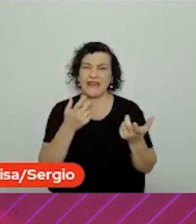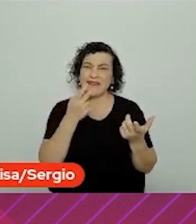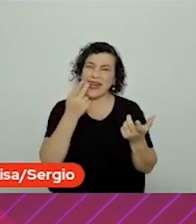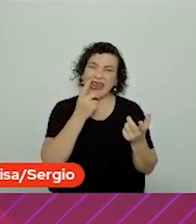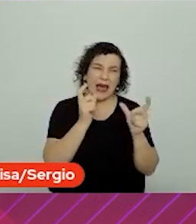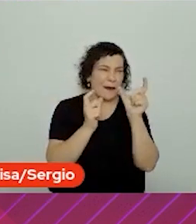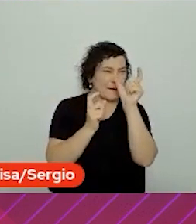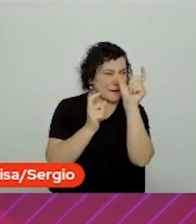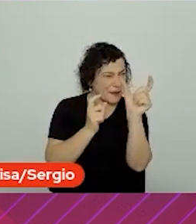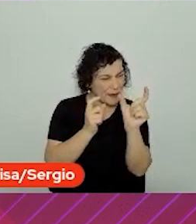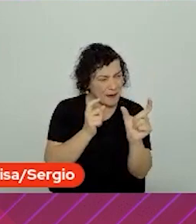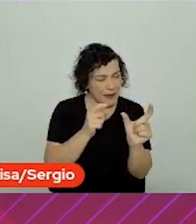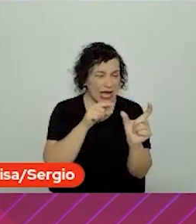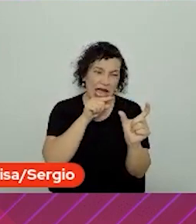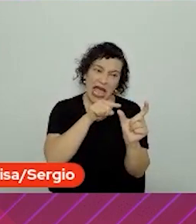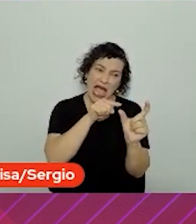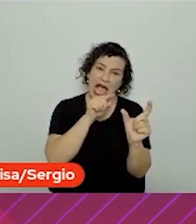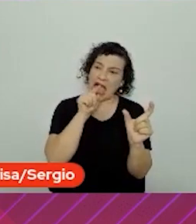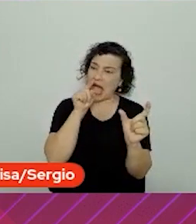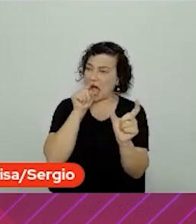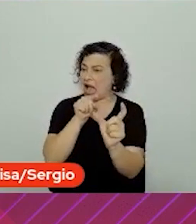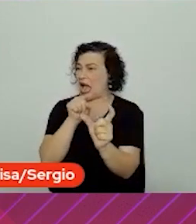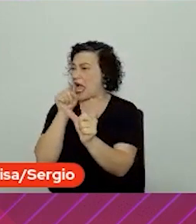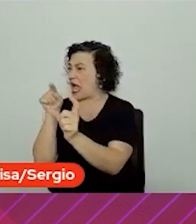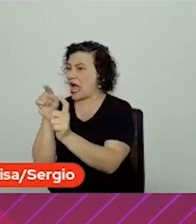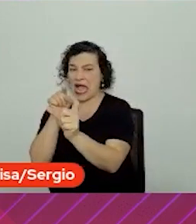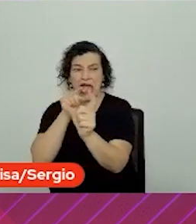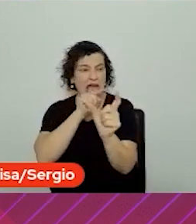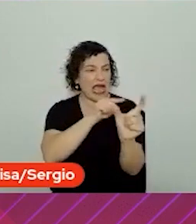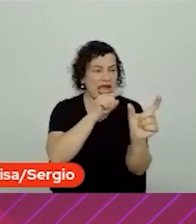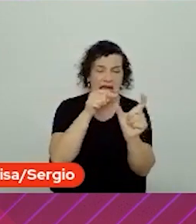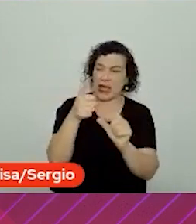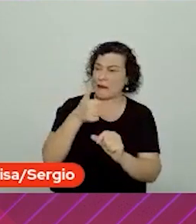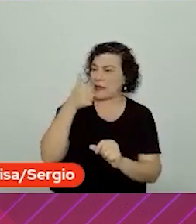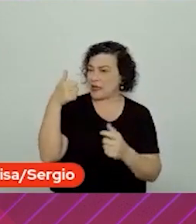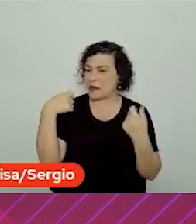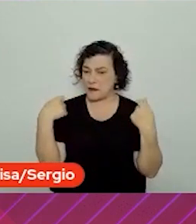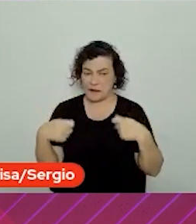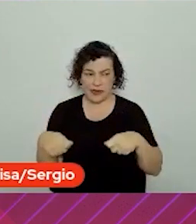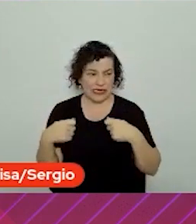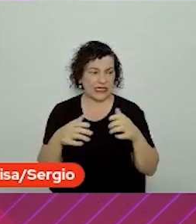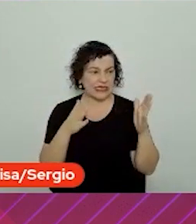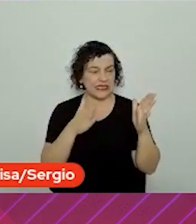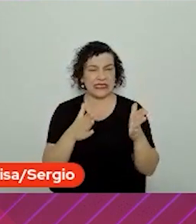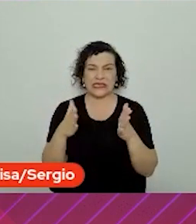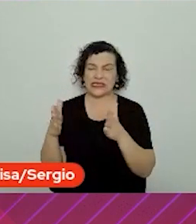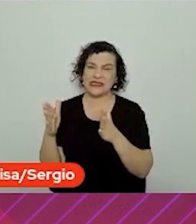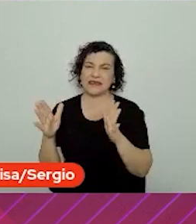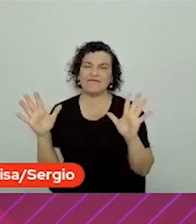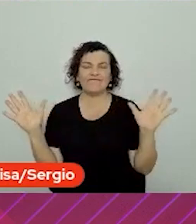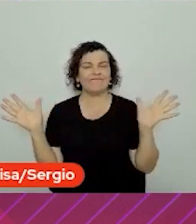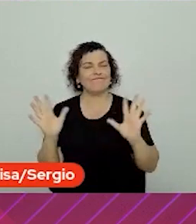parar de ficar falando: é porque isso, porque aquilo, porque tem que ser desse jeito, porque está escrito no guide". Cara,